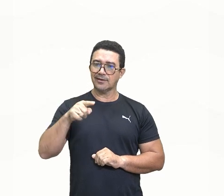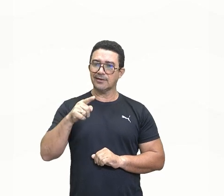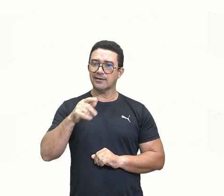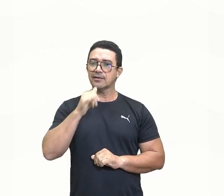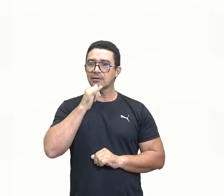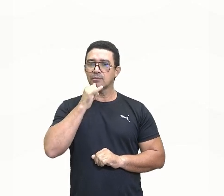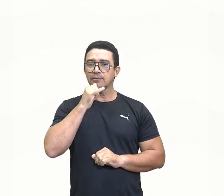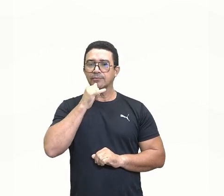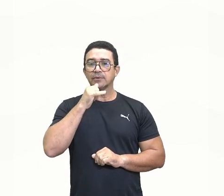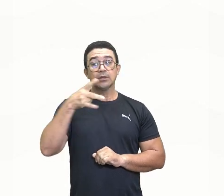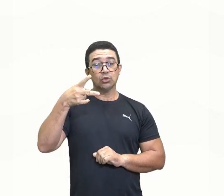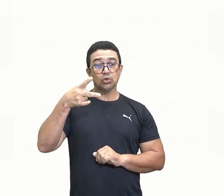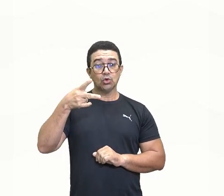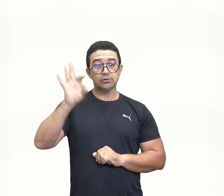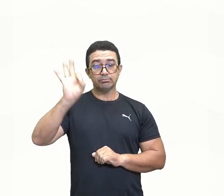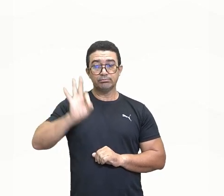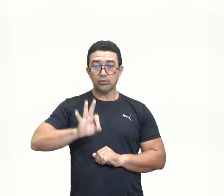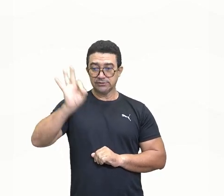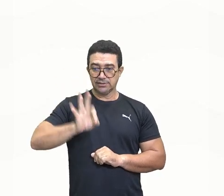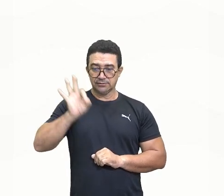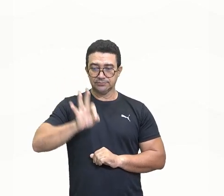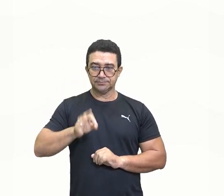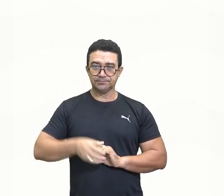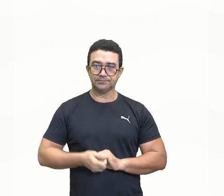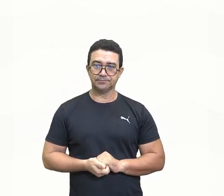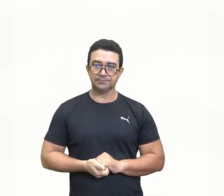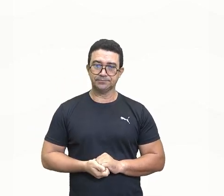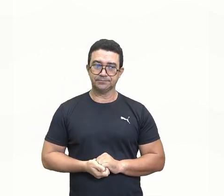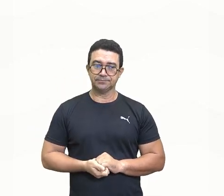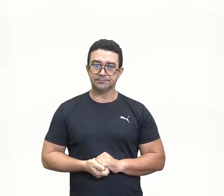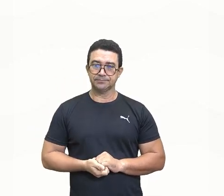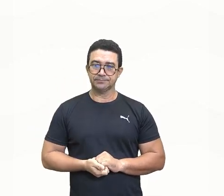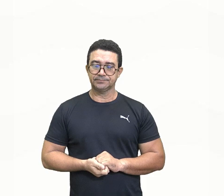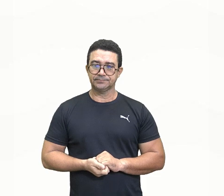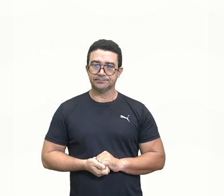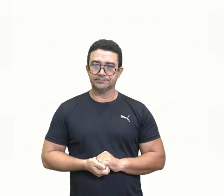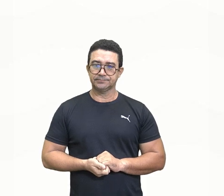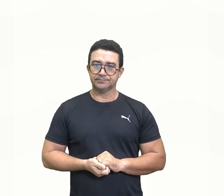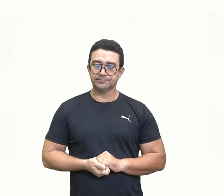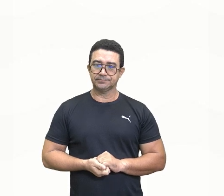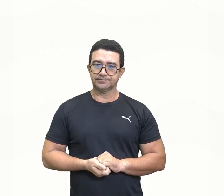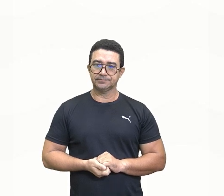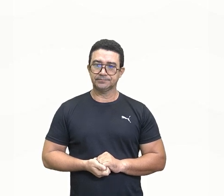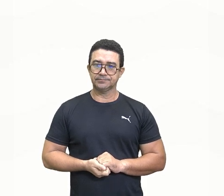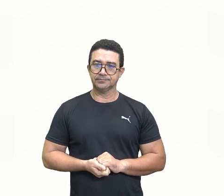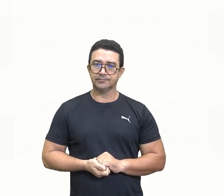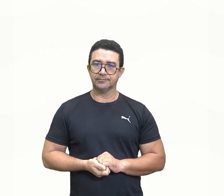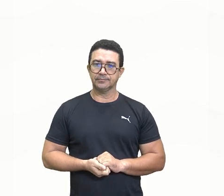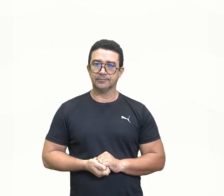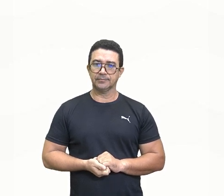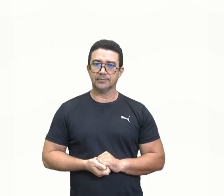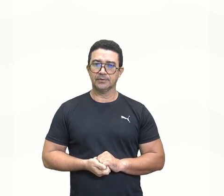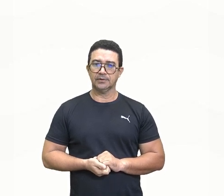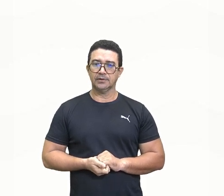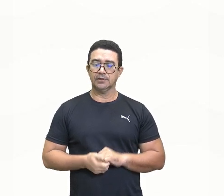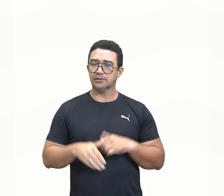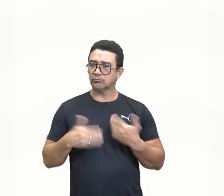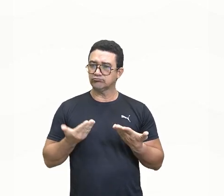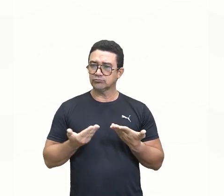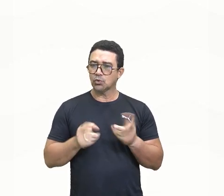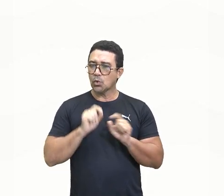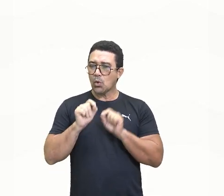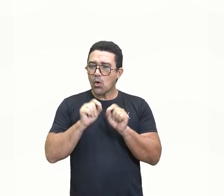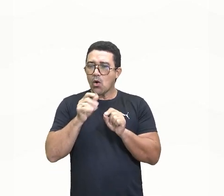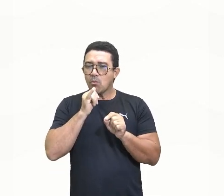corresponde a 2%, tá? 2%. O que mais? Como isso ficaria